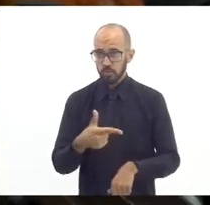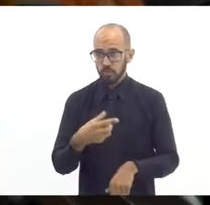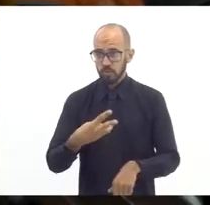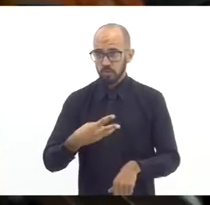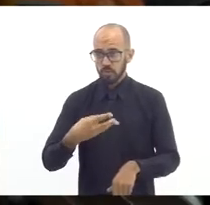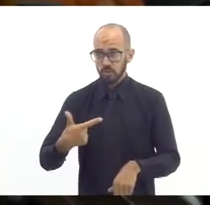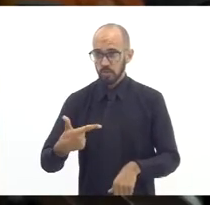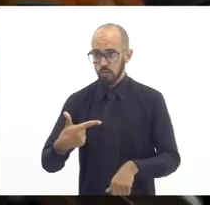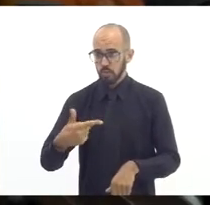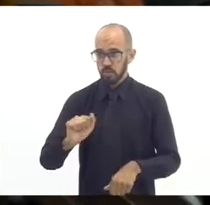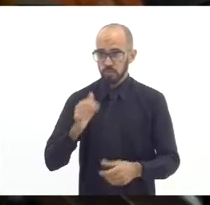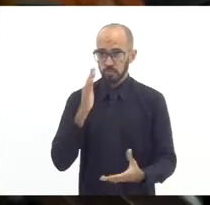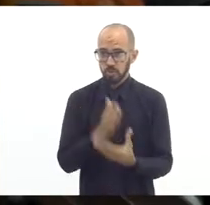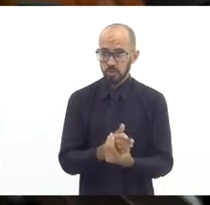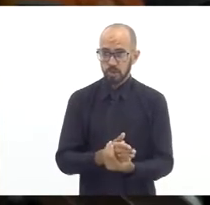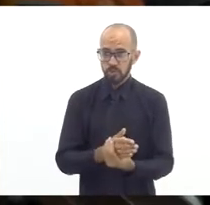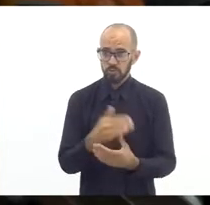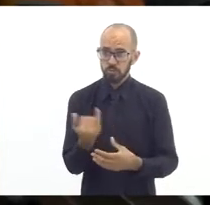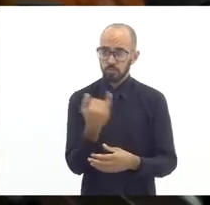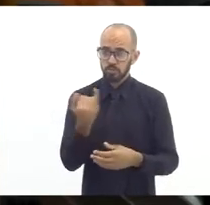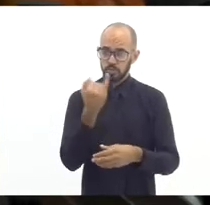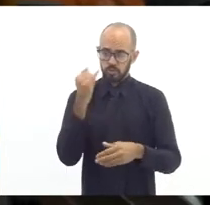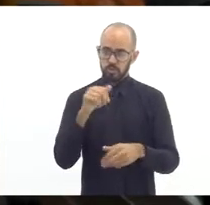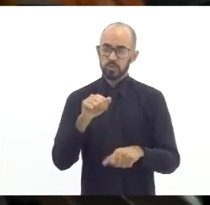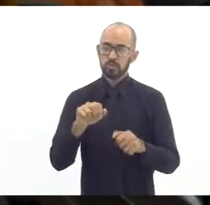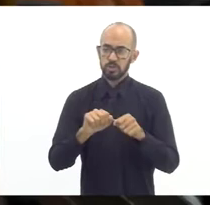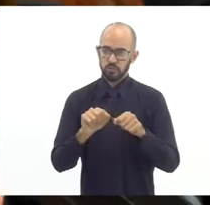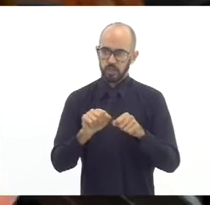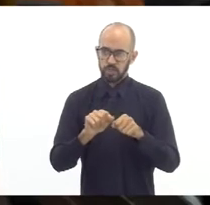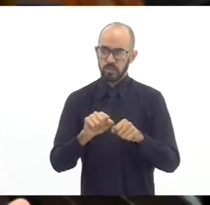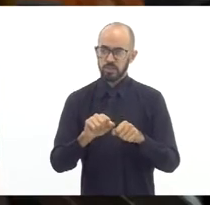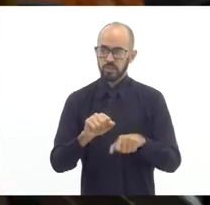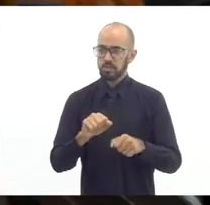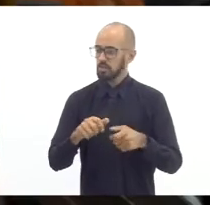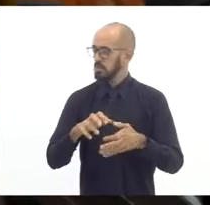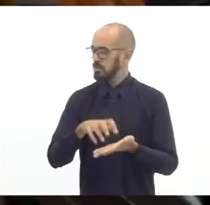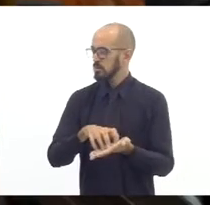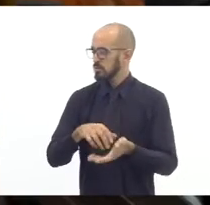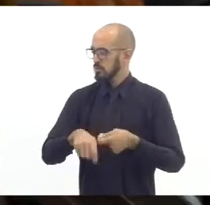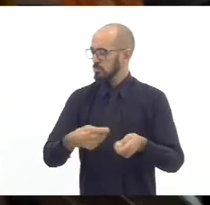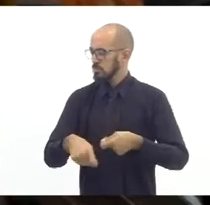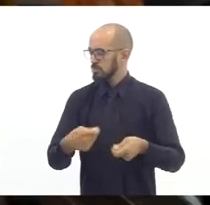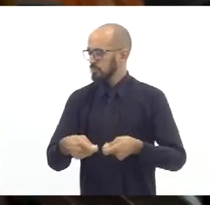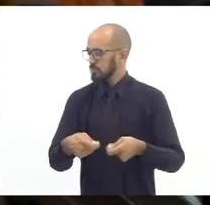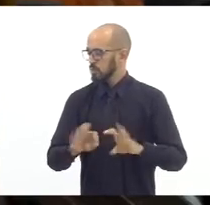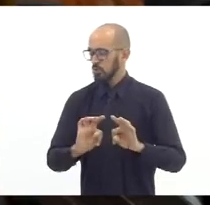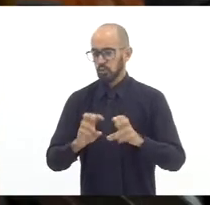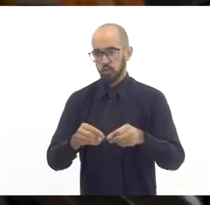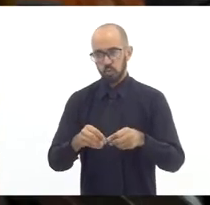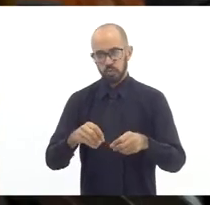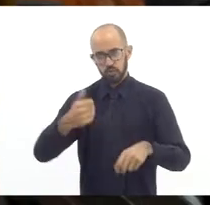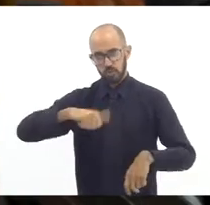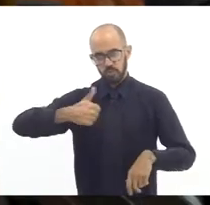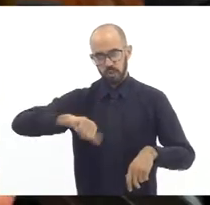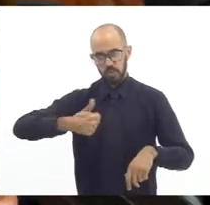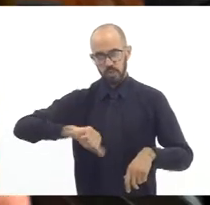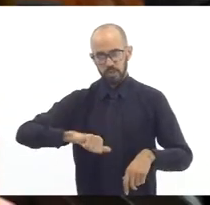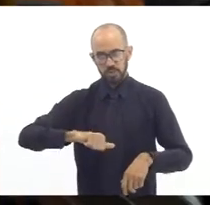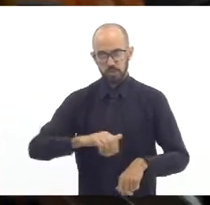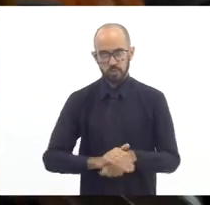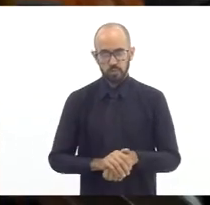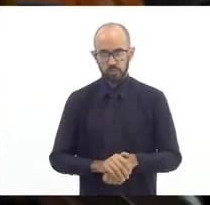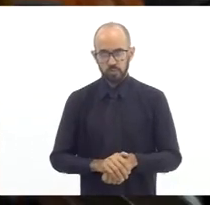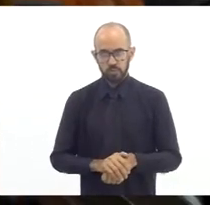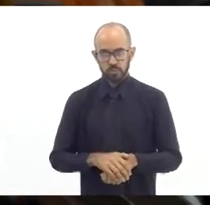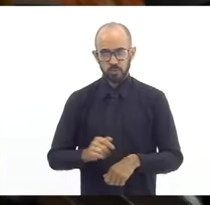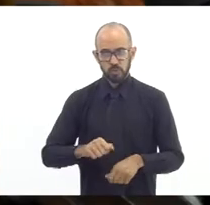232 processos de fato relevante foram abertos na agência, e todos esses processos estão em fase de análise. Então, assim, o tempo